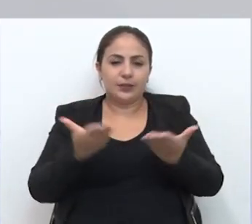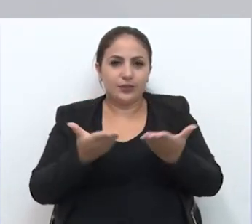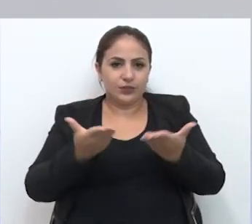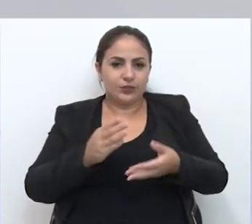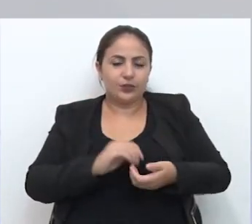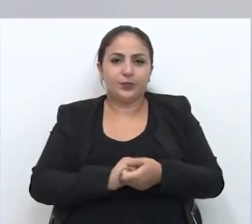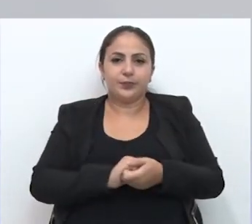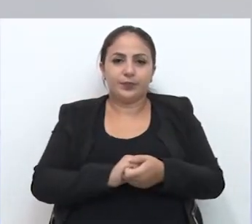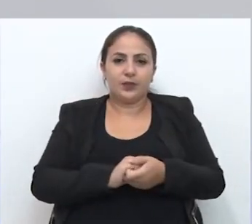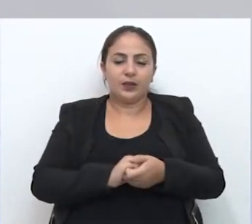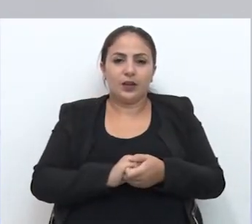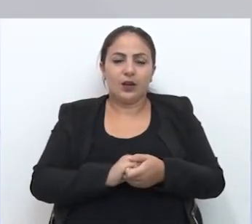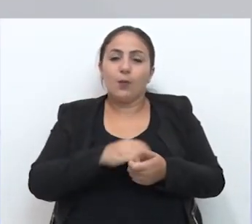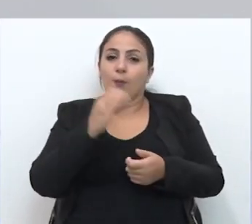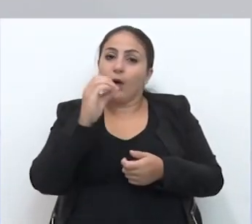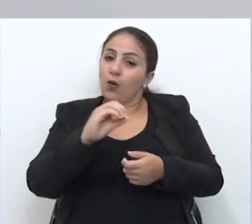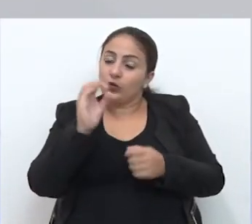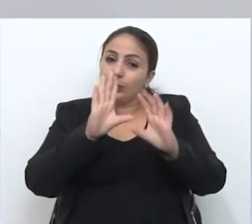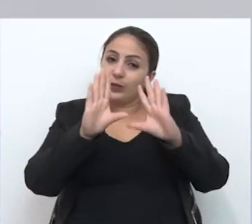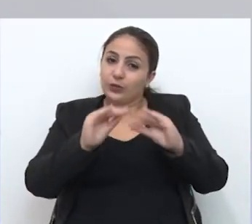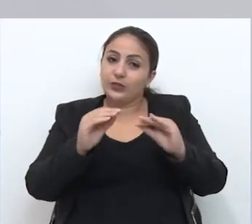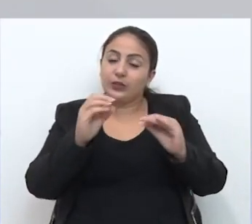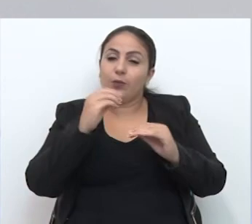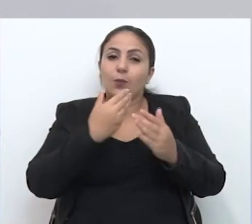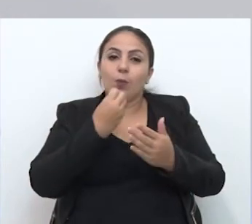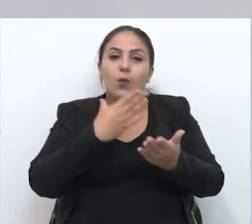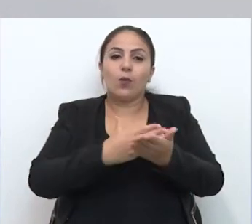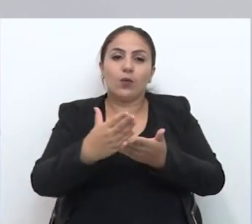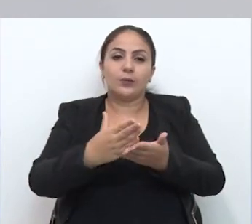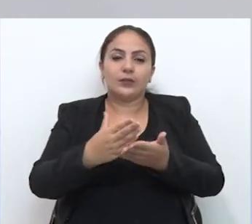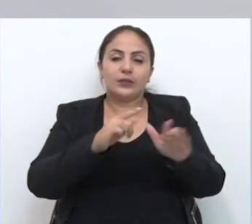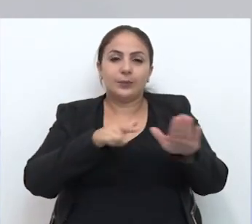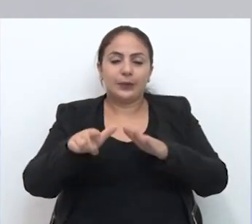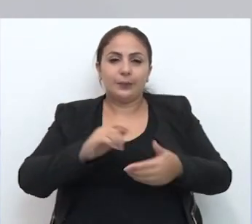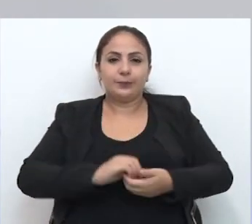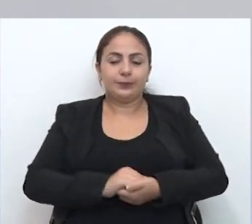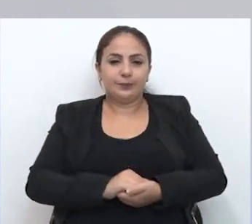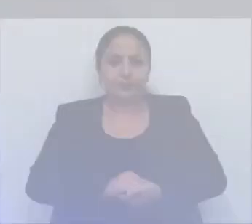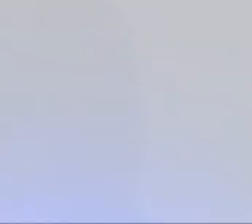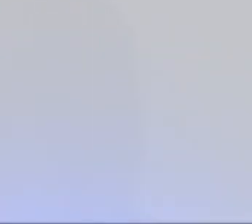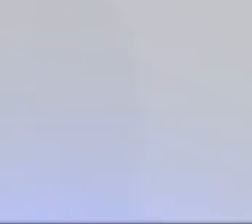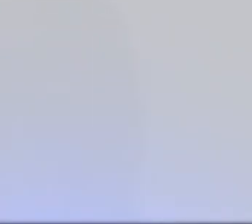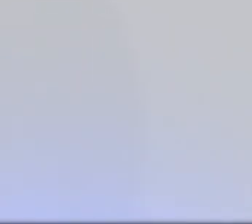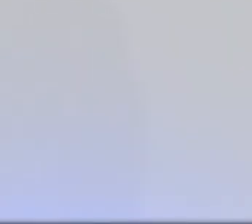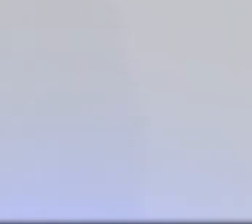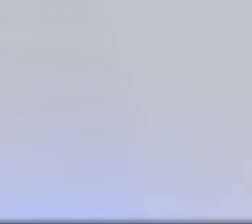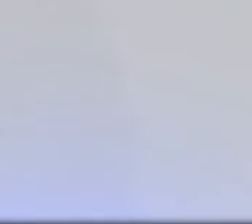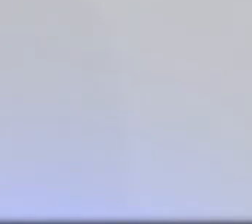informações do Jornal da Câmara de hoje. Uma ótima noite e um bom início de semana.